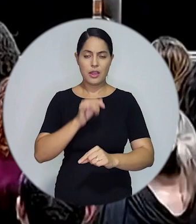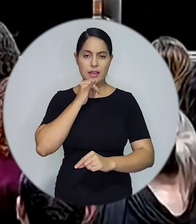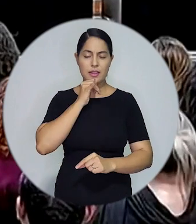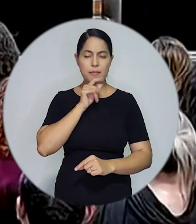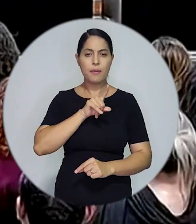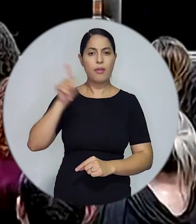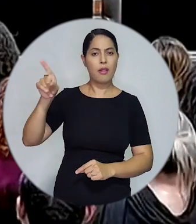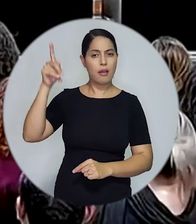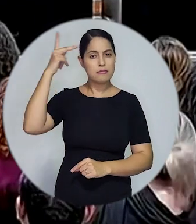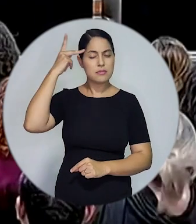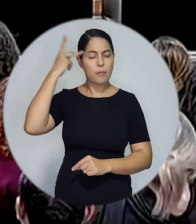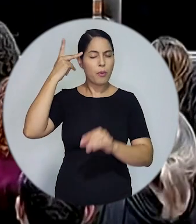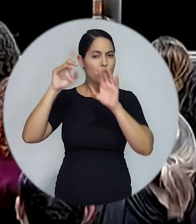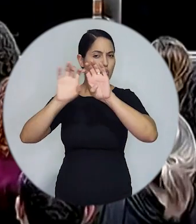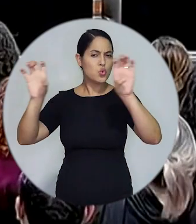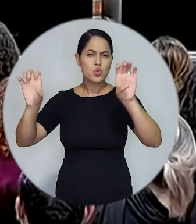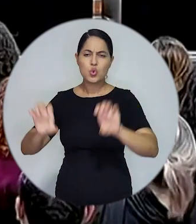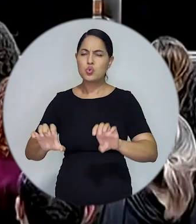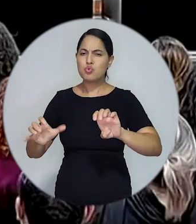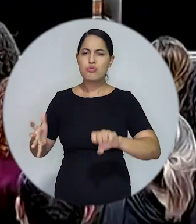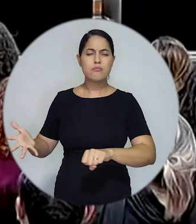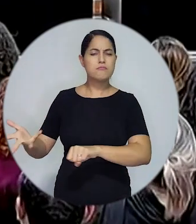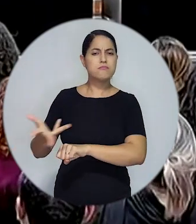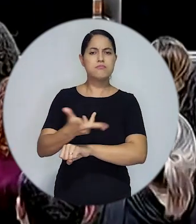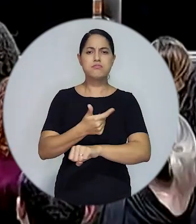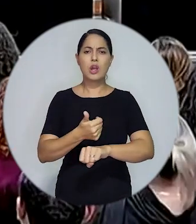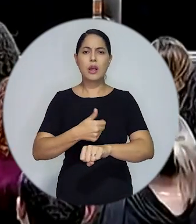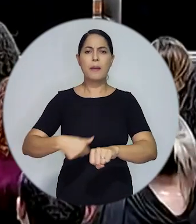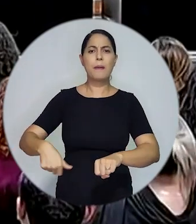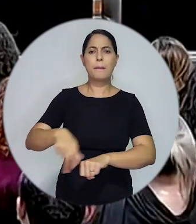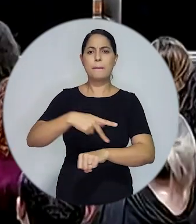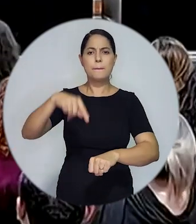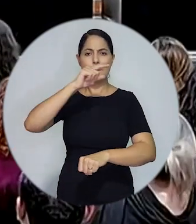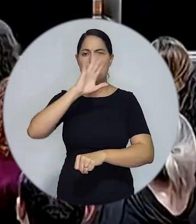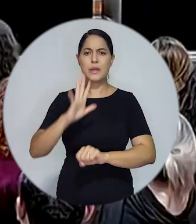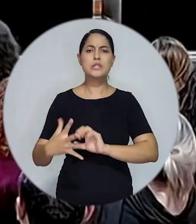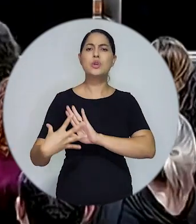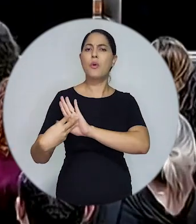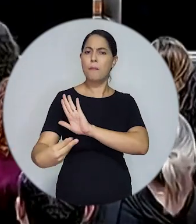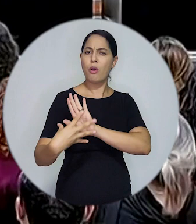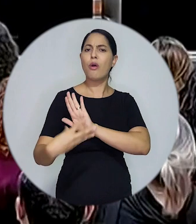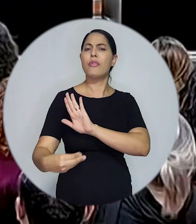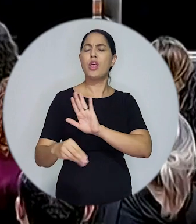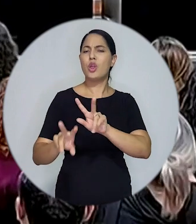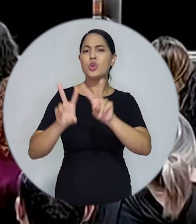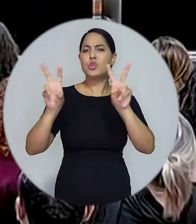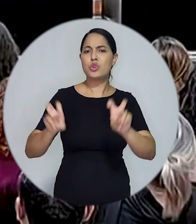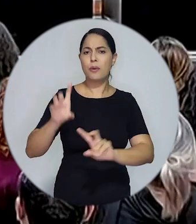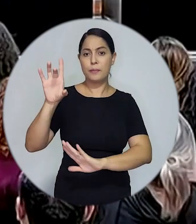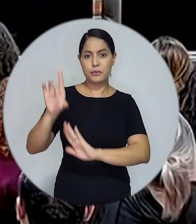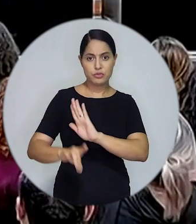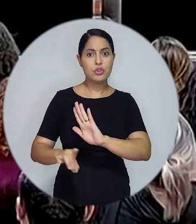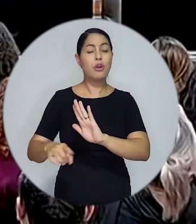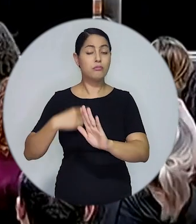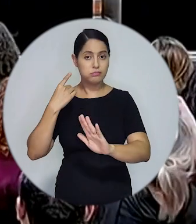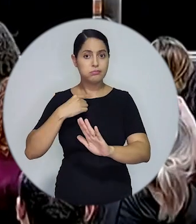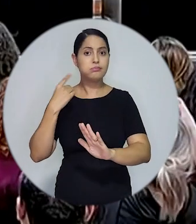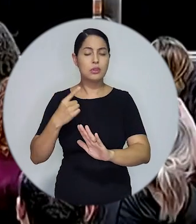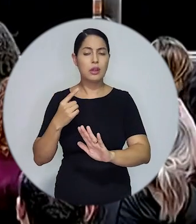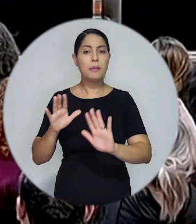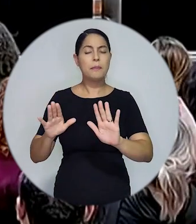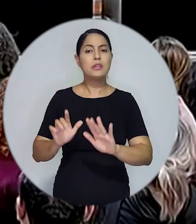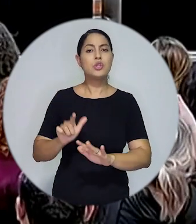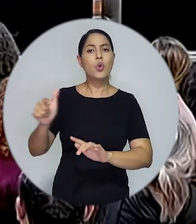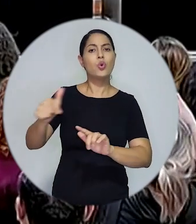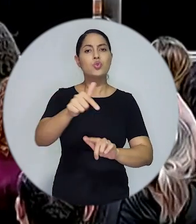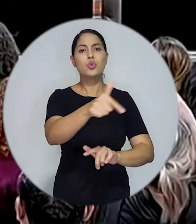São Paulo, que tem uma estrutura exemplar que serve de modelo ao Brasil em matéria de defesa de prerrogativas, mas temos outras